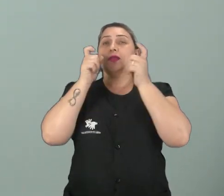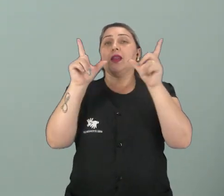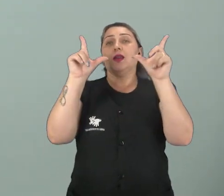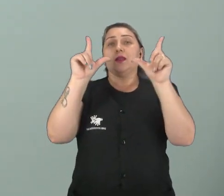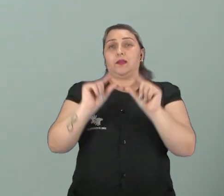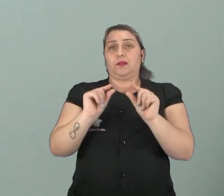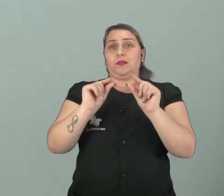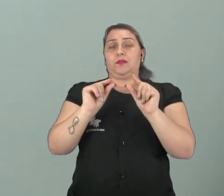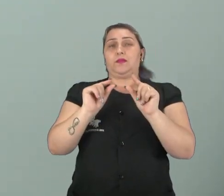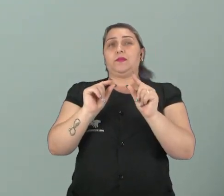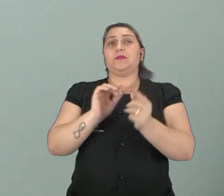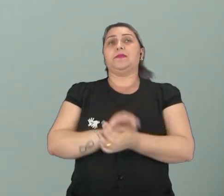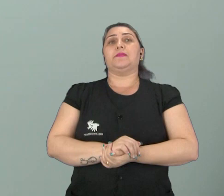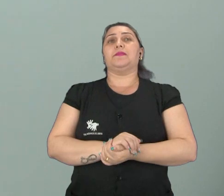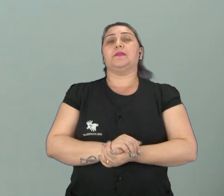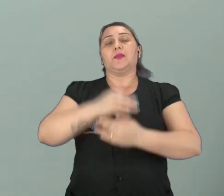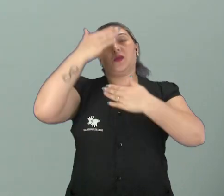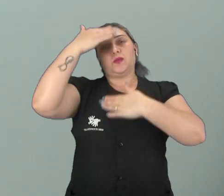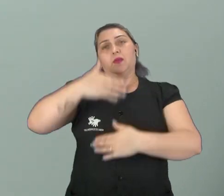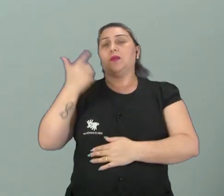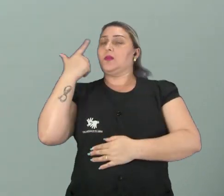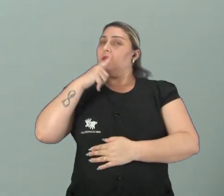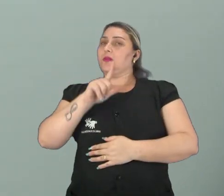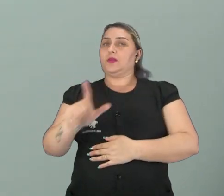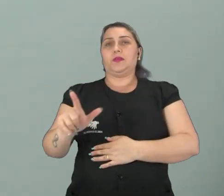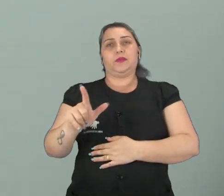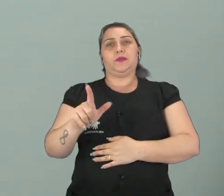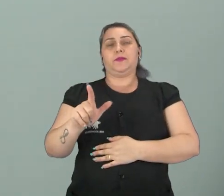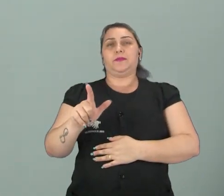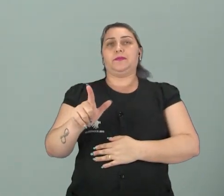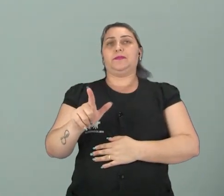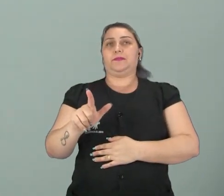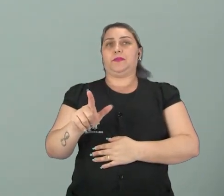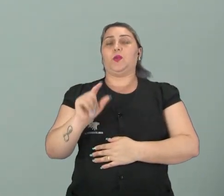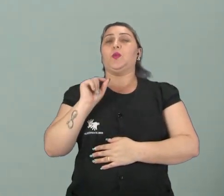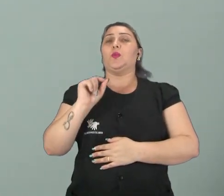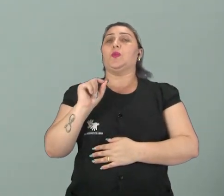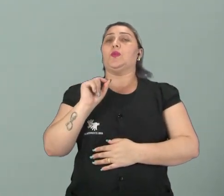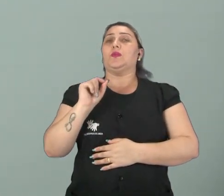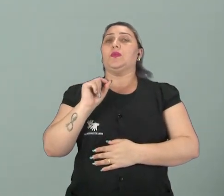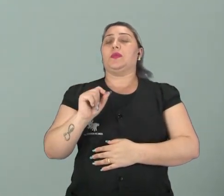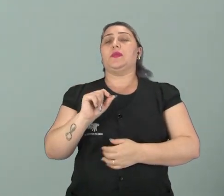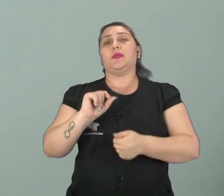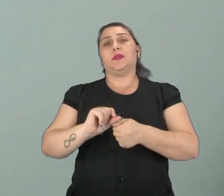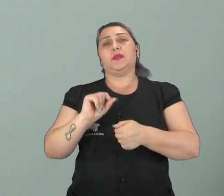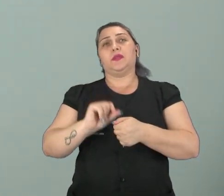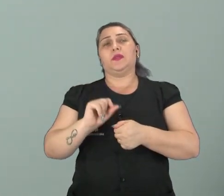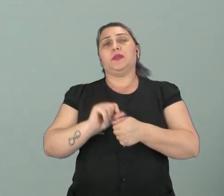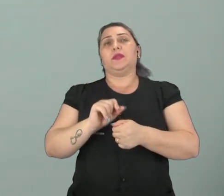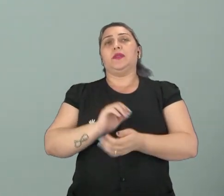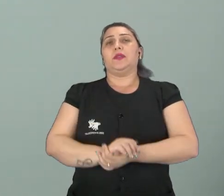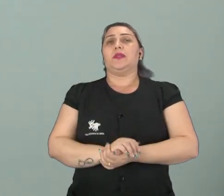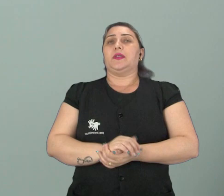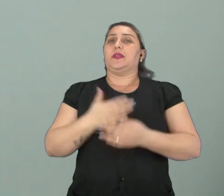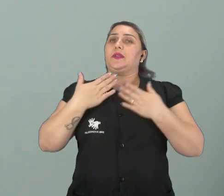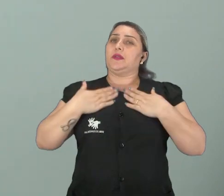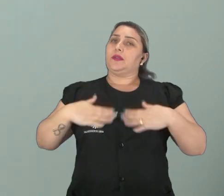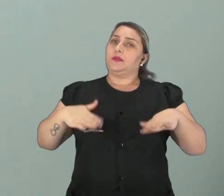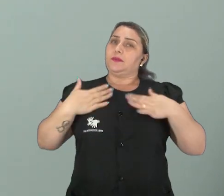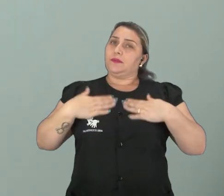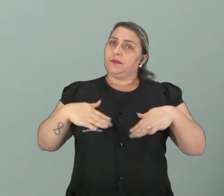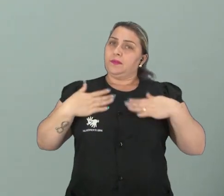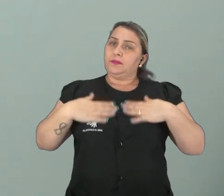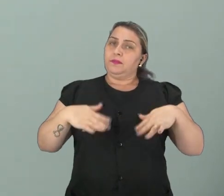diminuir bastante. E aí, como o corpo não consegue desempenhar mais atividade, o que você vai acabar fazendo vai ser então descansando,